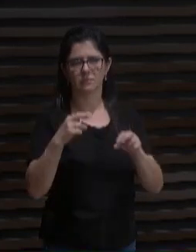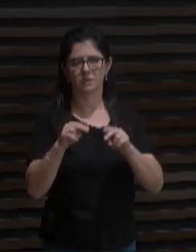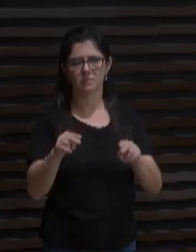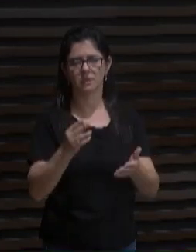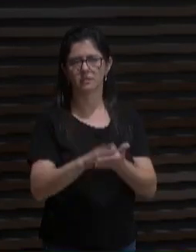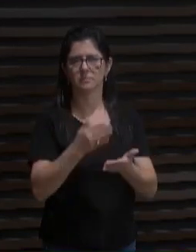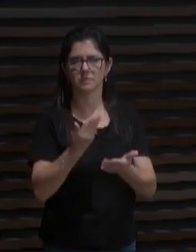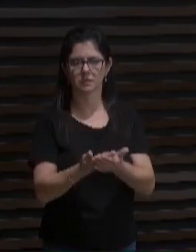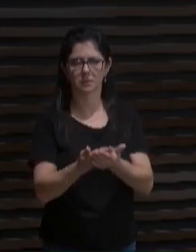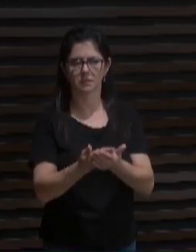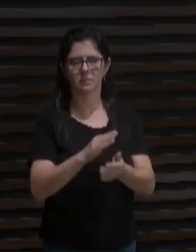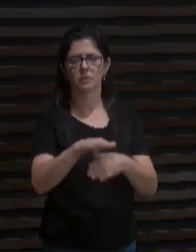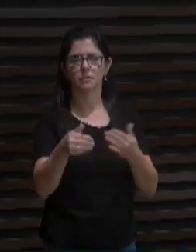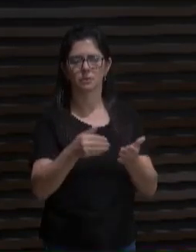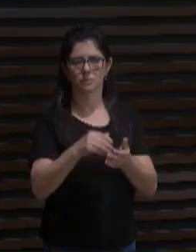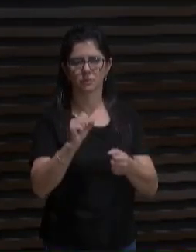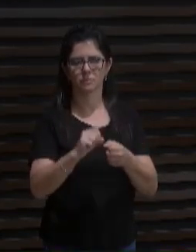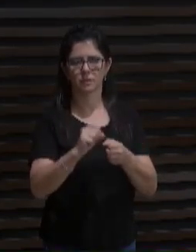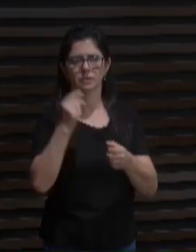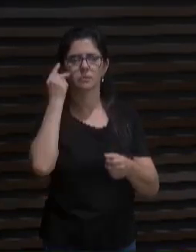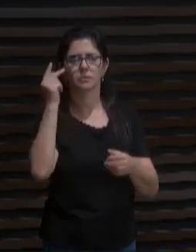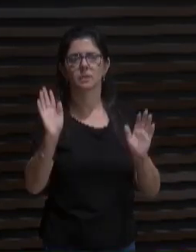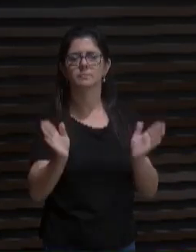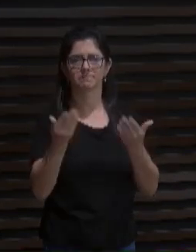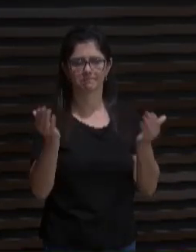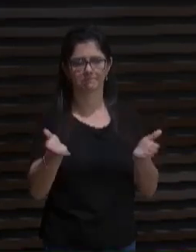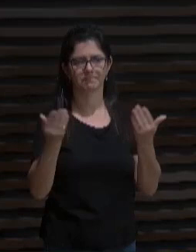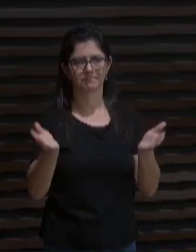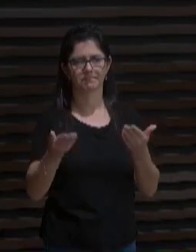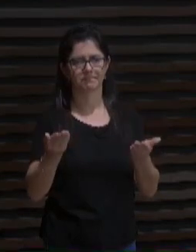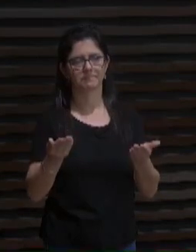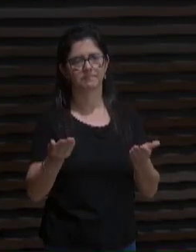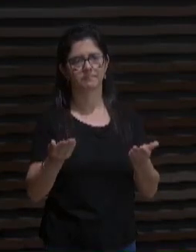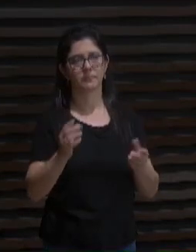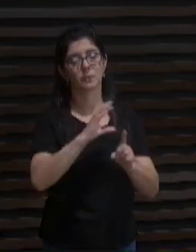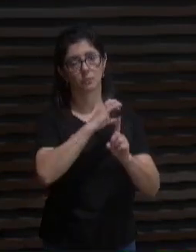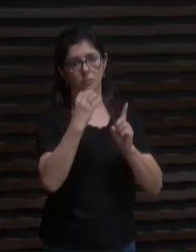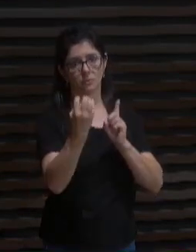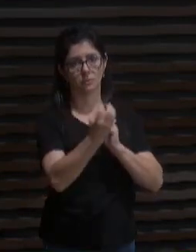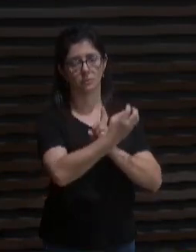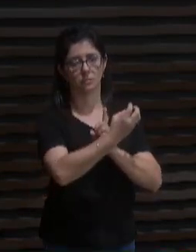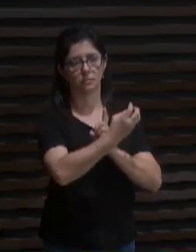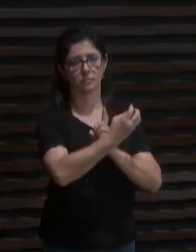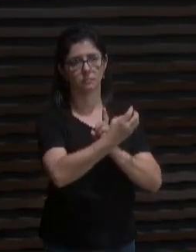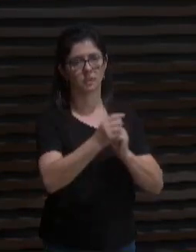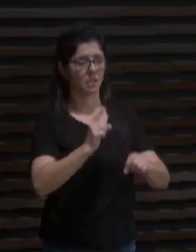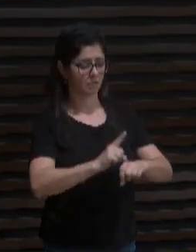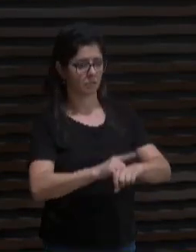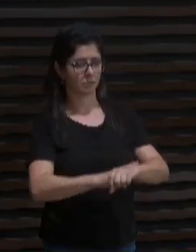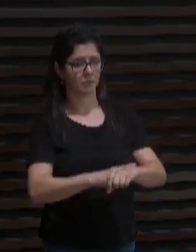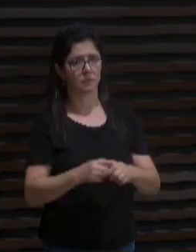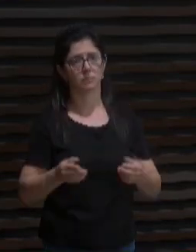Seja tudo feito para edificação. O culto, esse momento que nós temos aqui juntos,